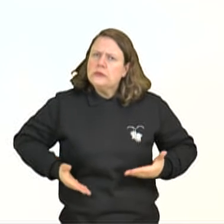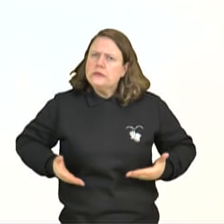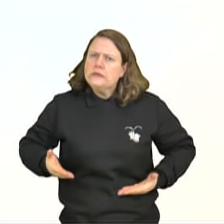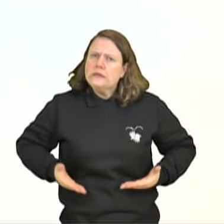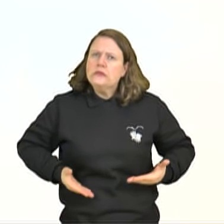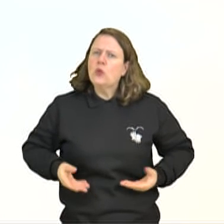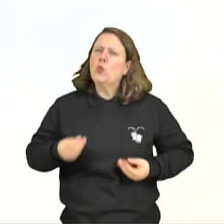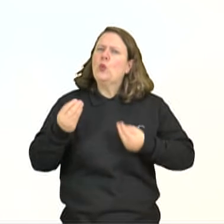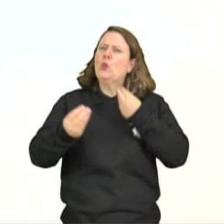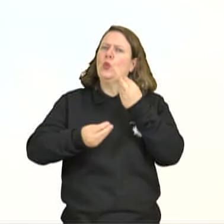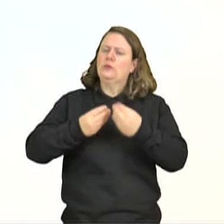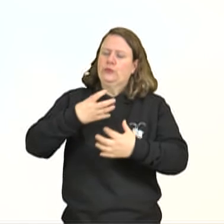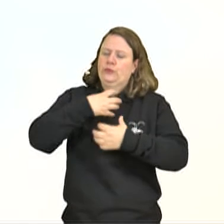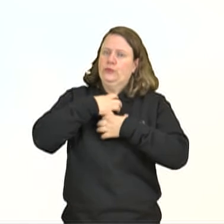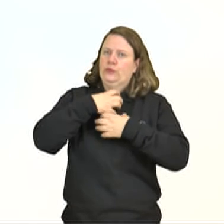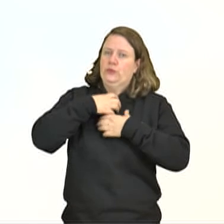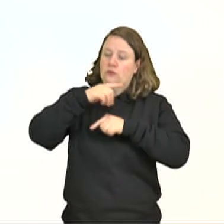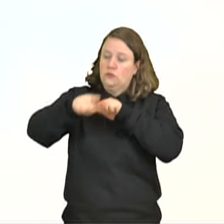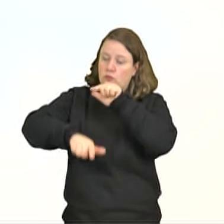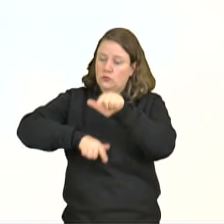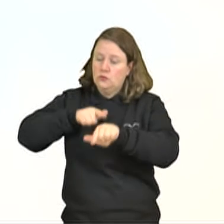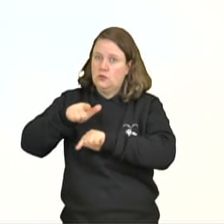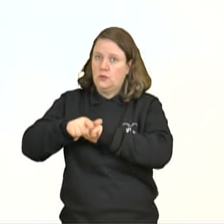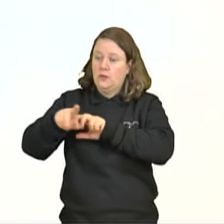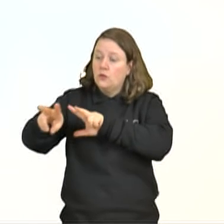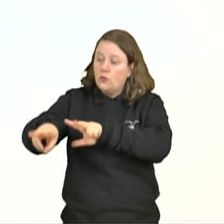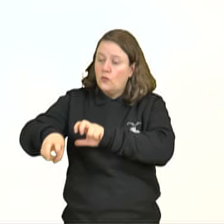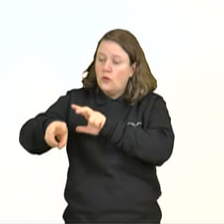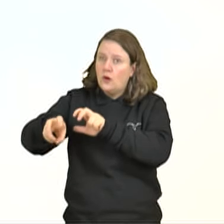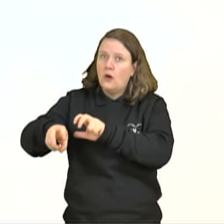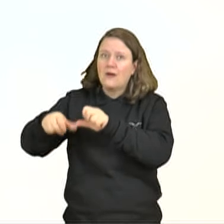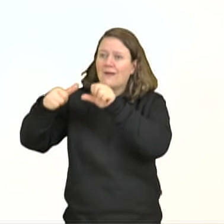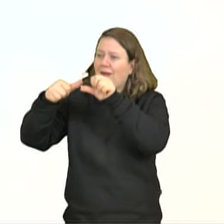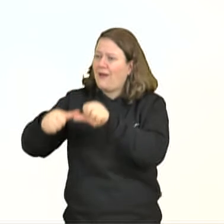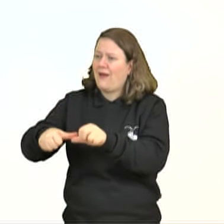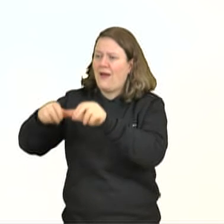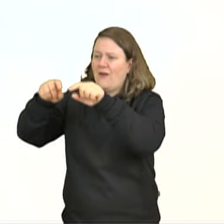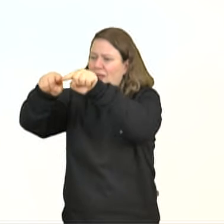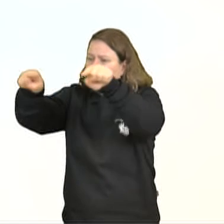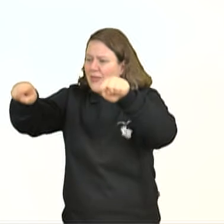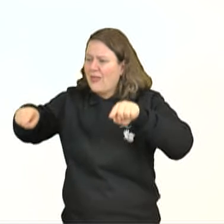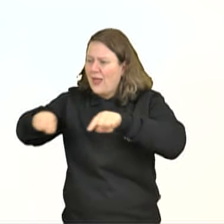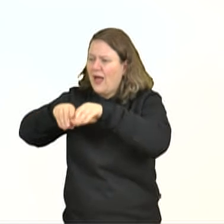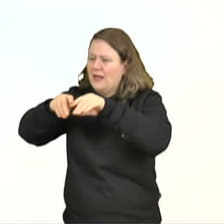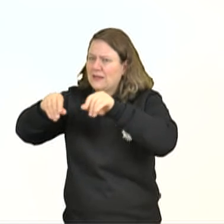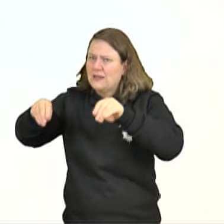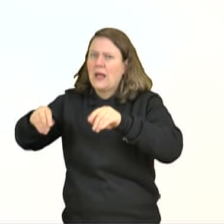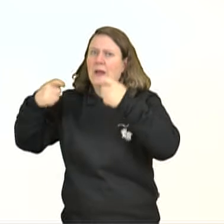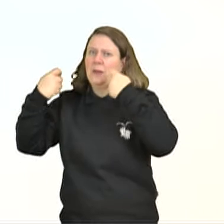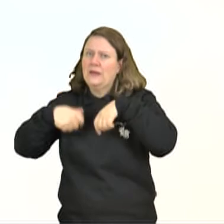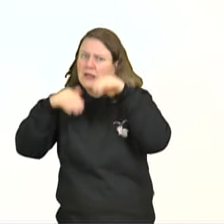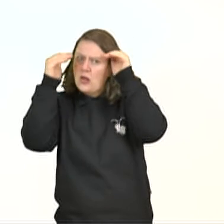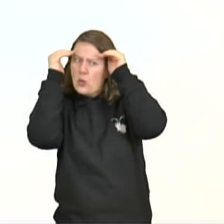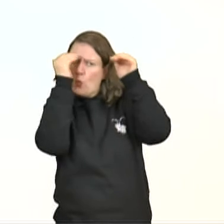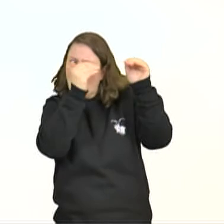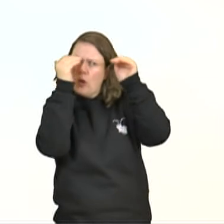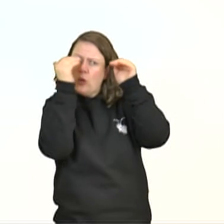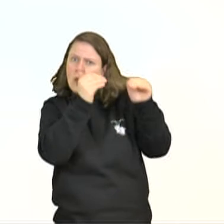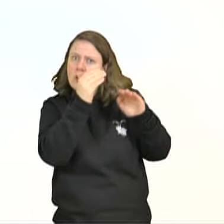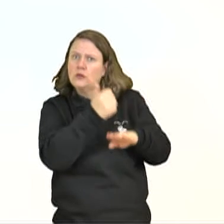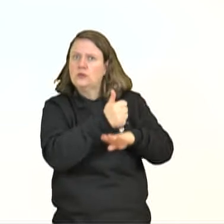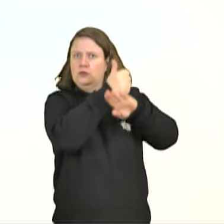uma forma de trabalho onde o camponês estava preso à terra por meio das obrigações para com o seu